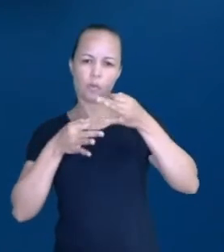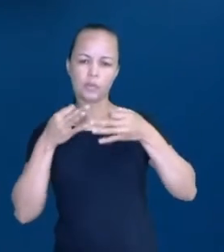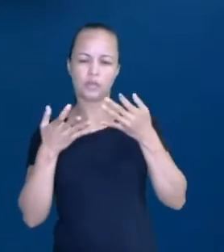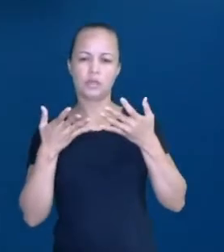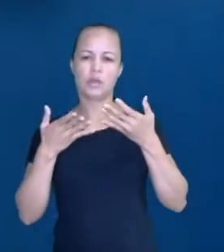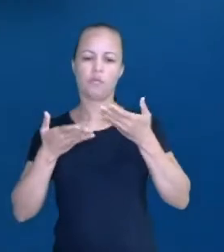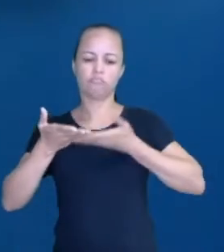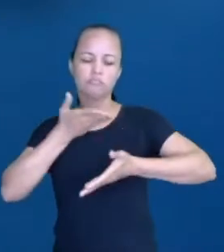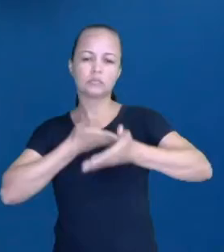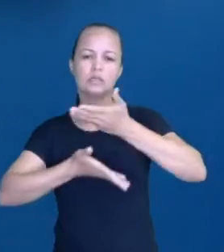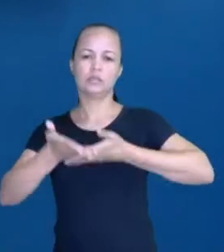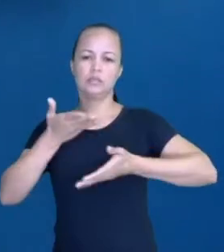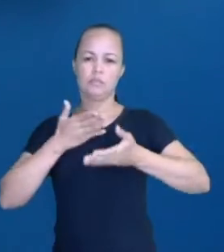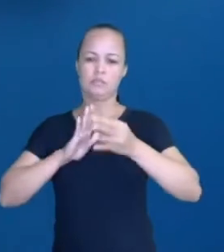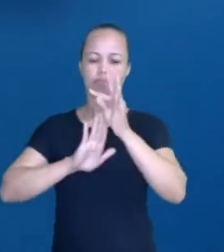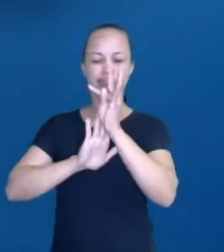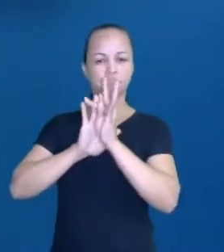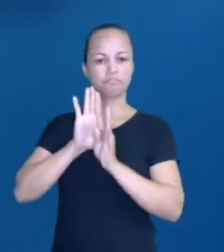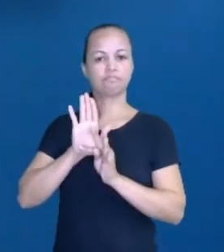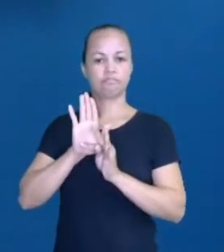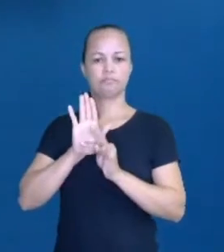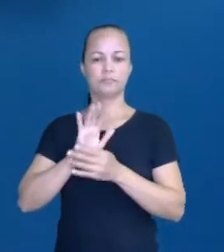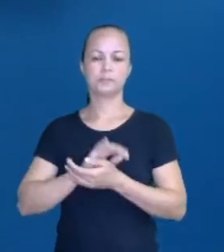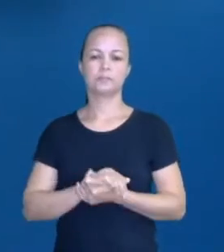as partes do texto.